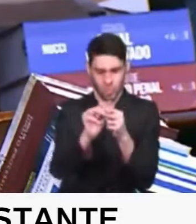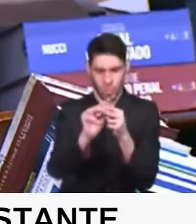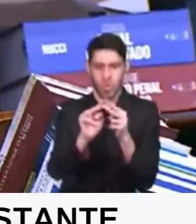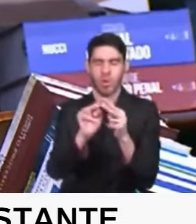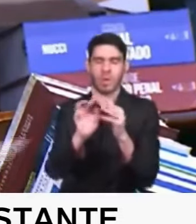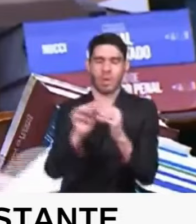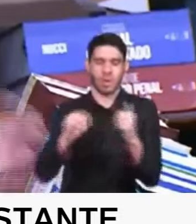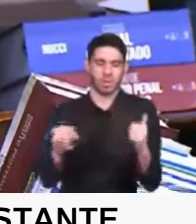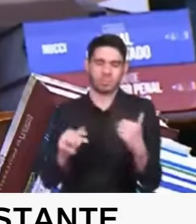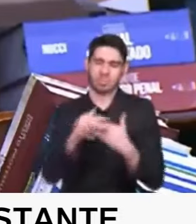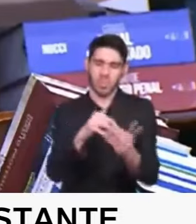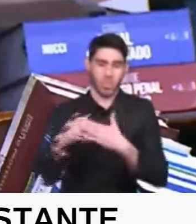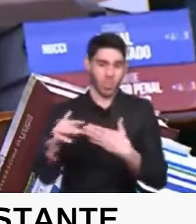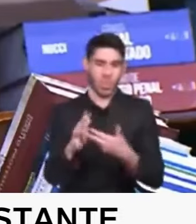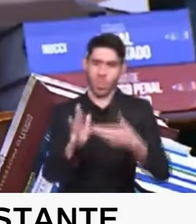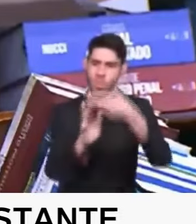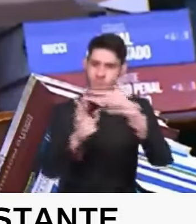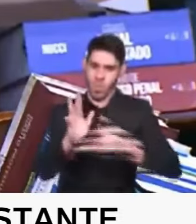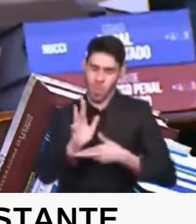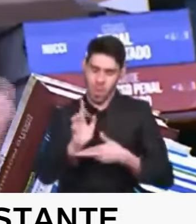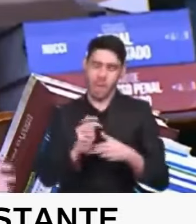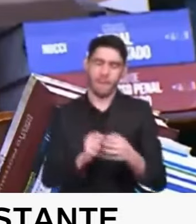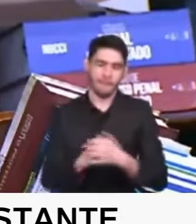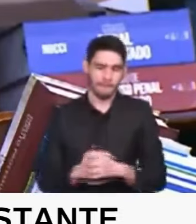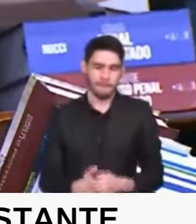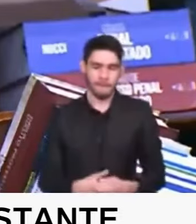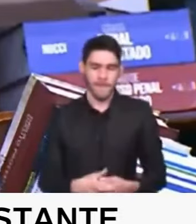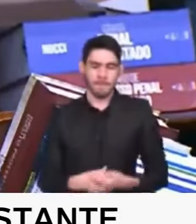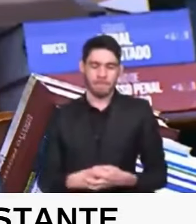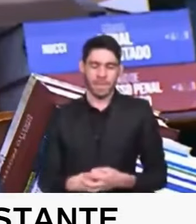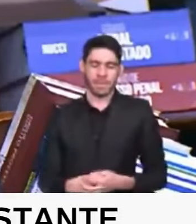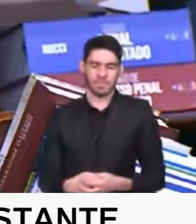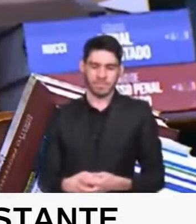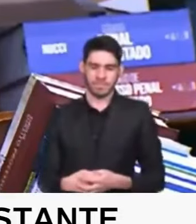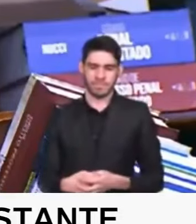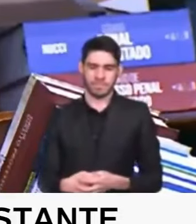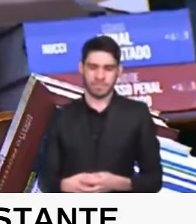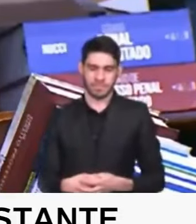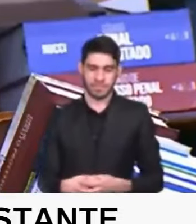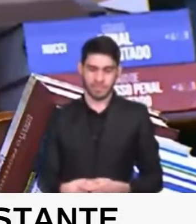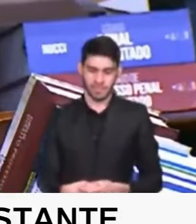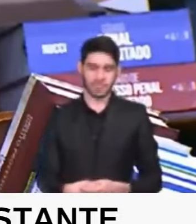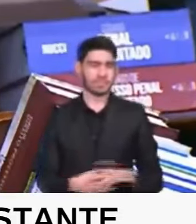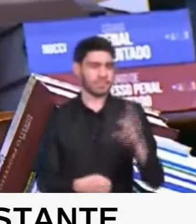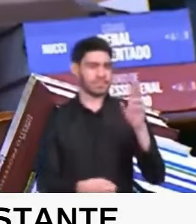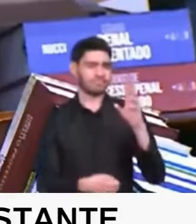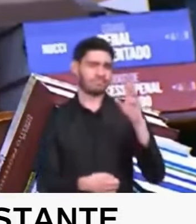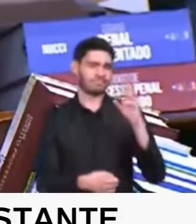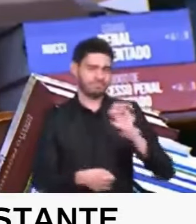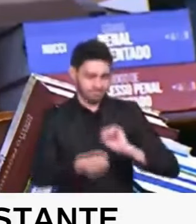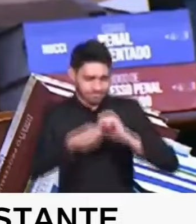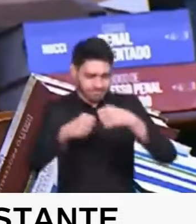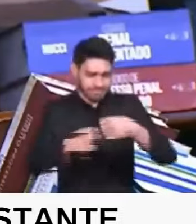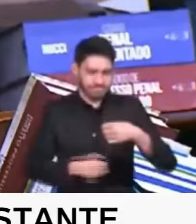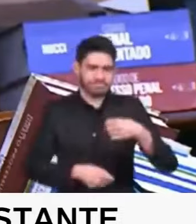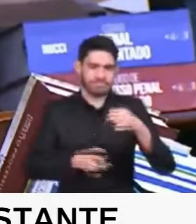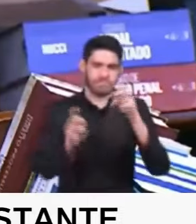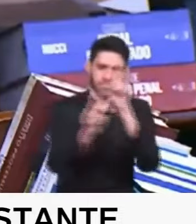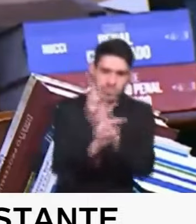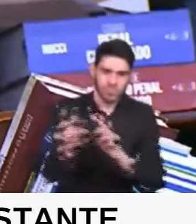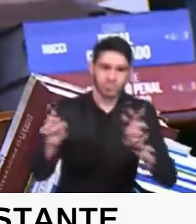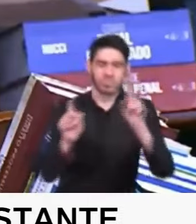o banheiro referente ao gênero que declaram pertencer também aguarda julgamento a ação que chegou ao Supremo em